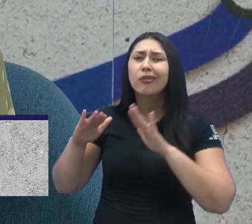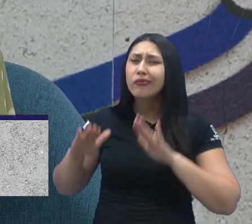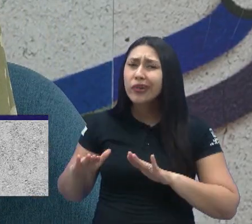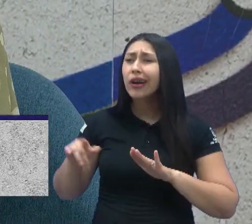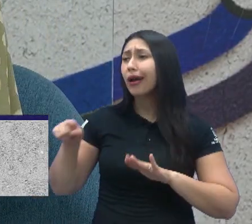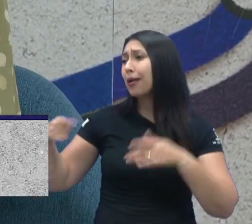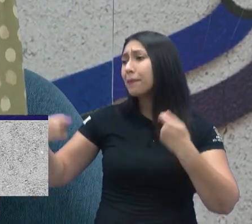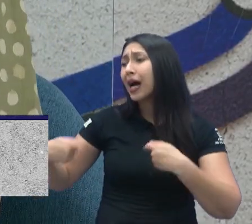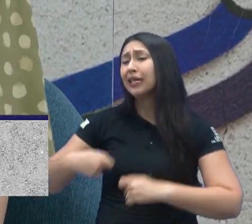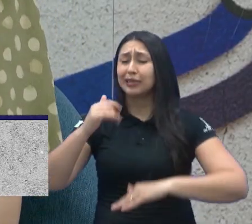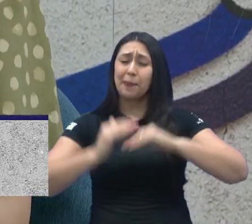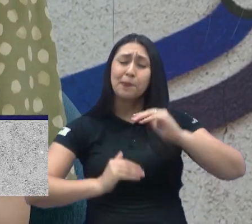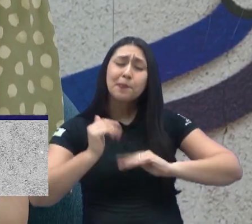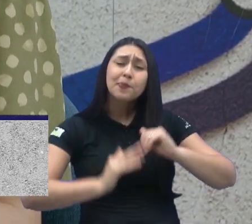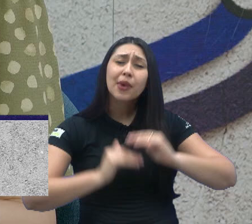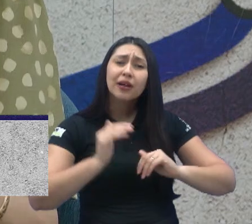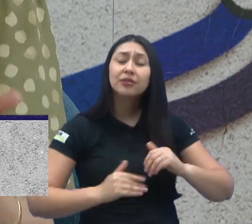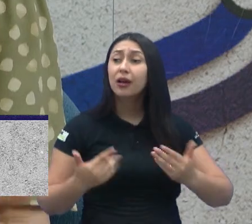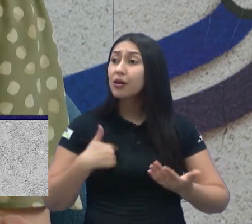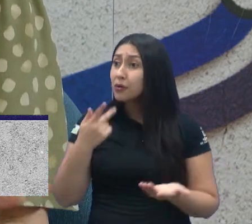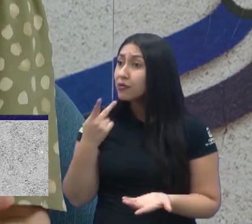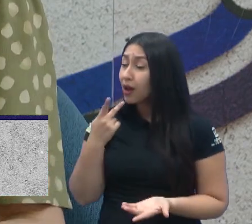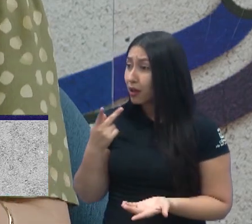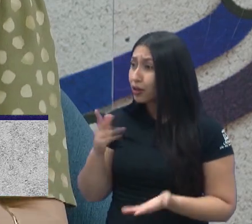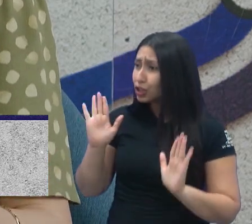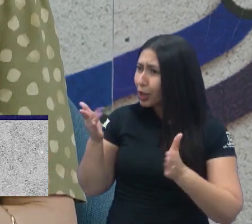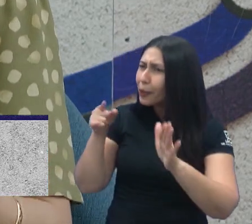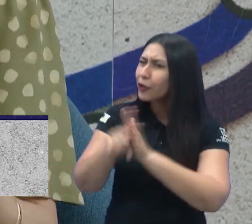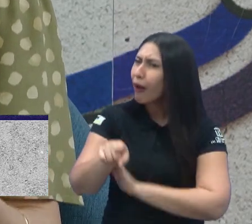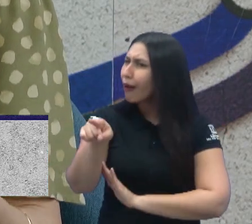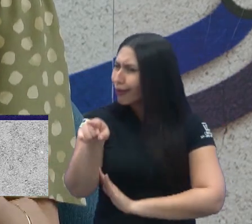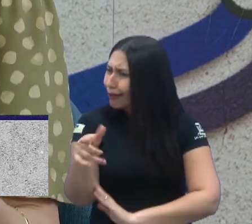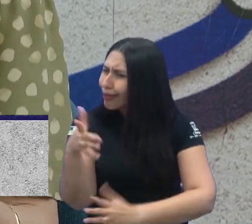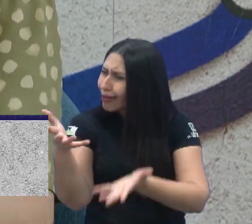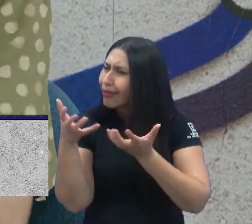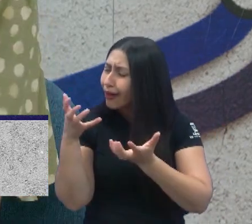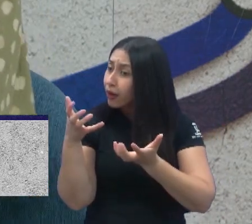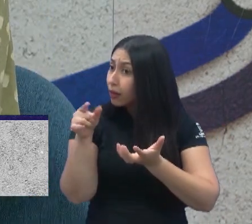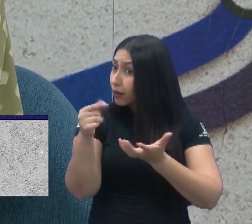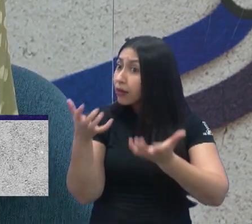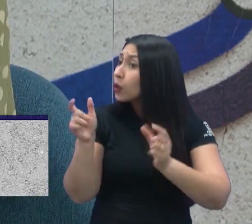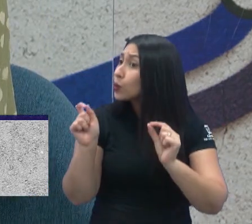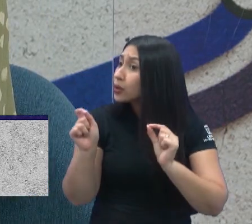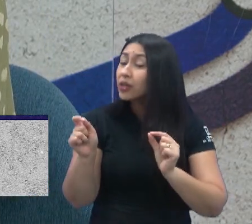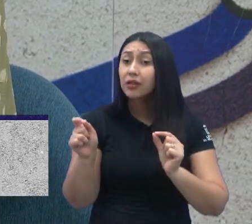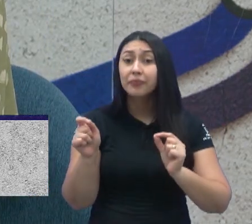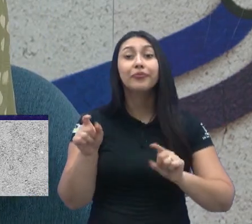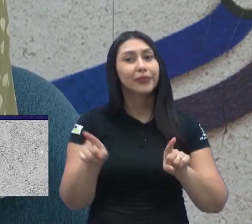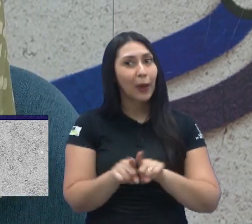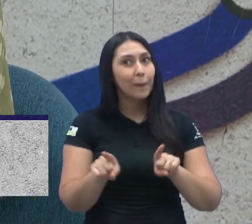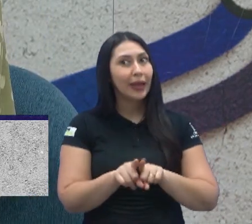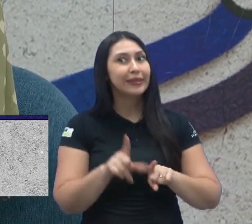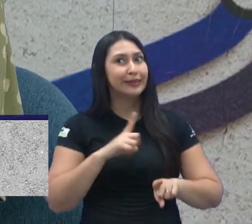uma atividade. Aí eu digo, mas você perguntou para ele, né, se ele quer, o que ele quer? E o contrário também a